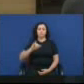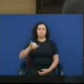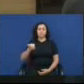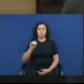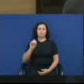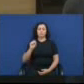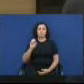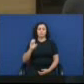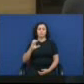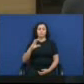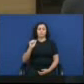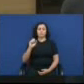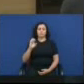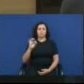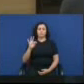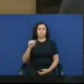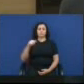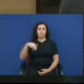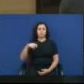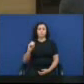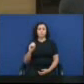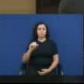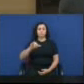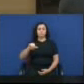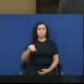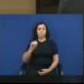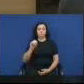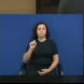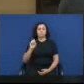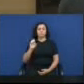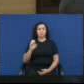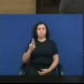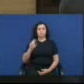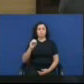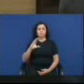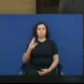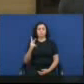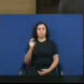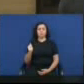Caetano de Assunção Ribeiro, José de Castro Rocha,